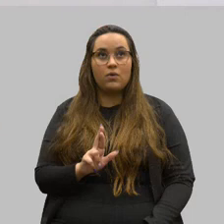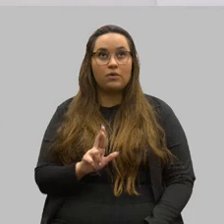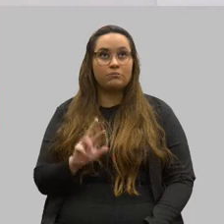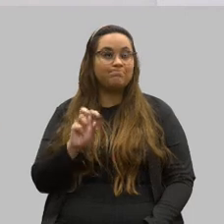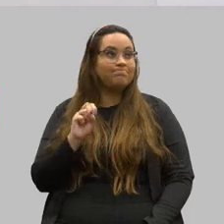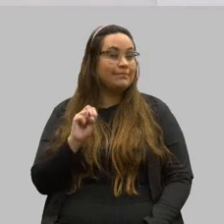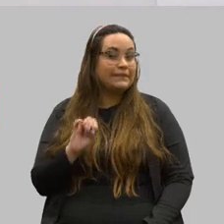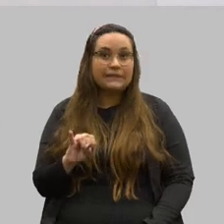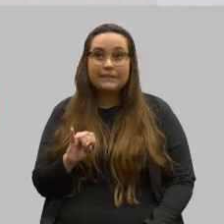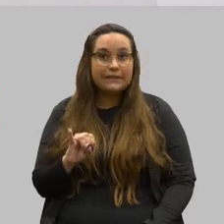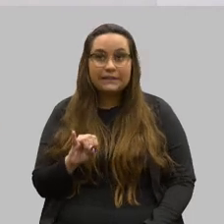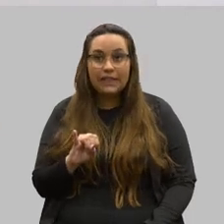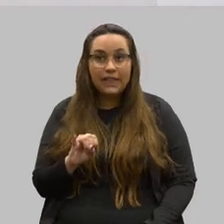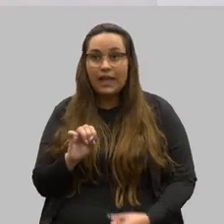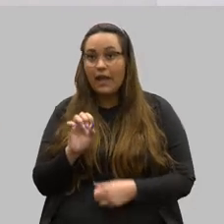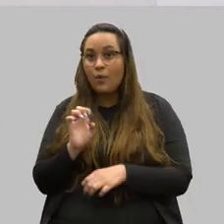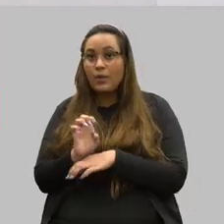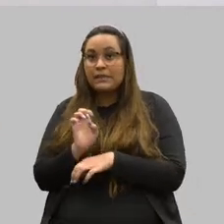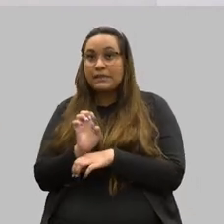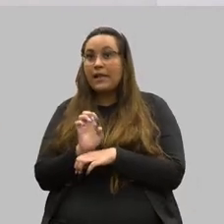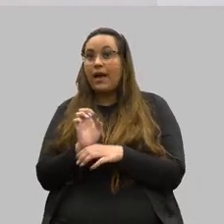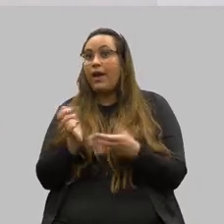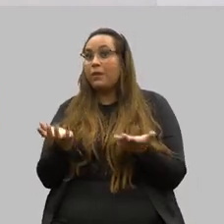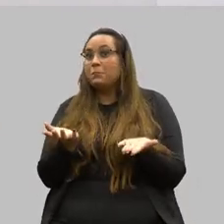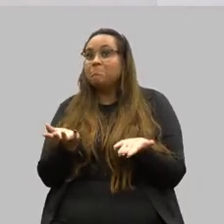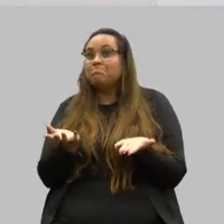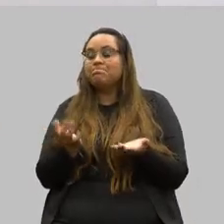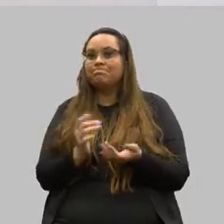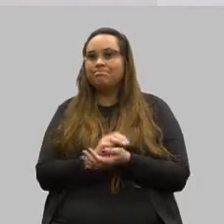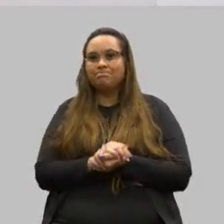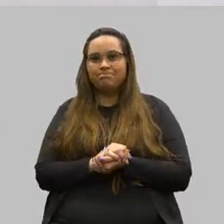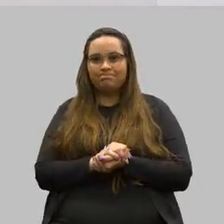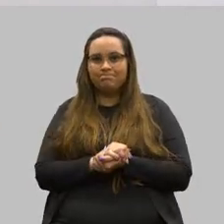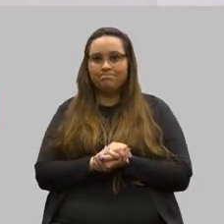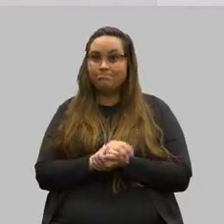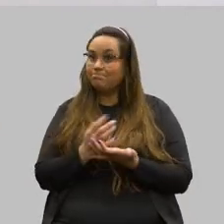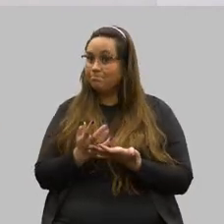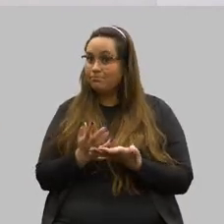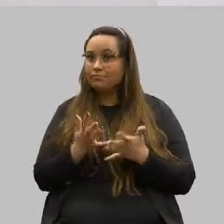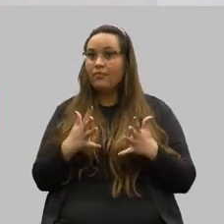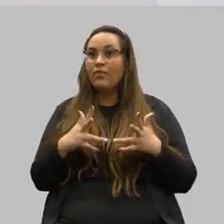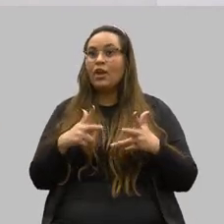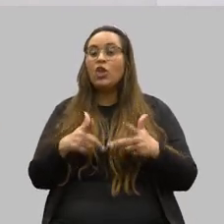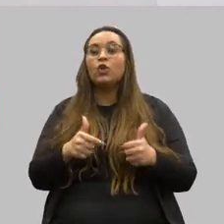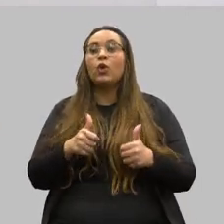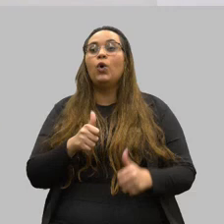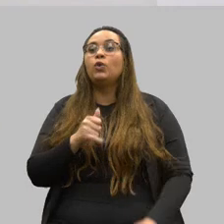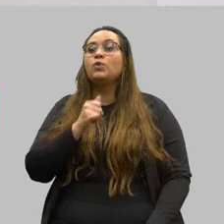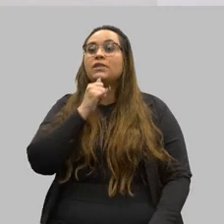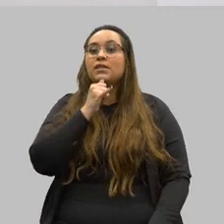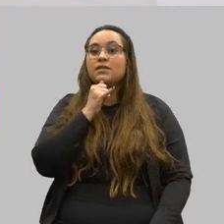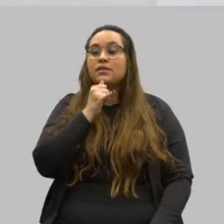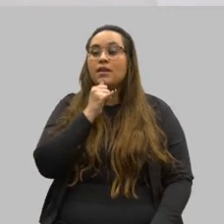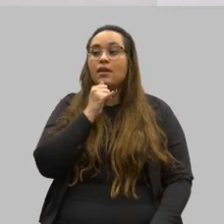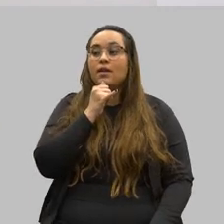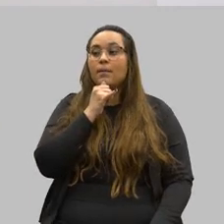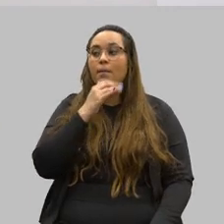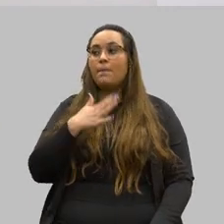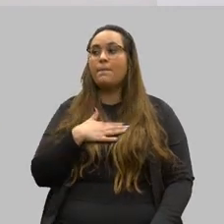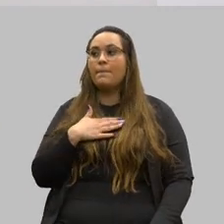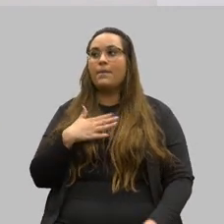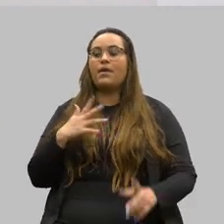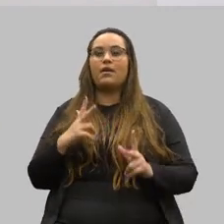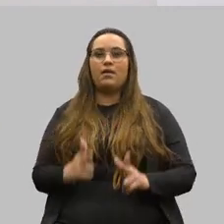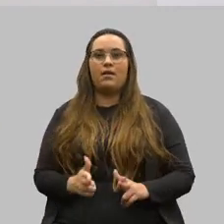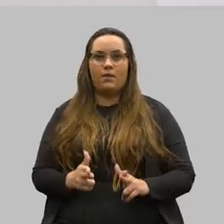estado não enfrentar esse déficit eu tô dizendo de todos os meus exemplos eles estão caminhando para o mesmo lugar como é que